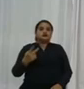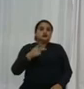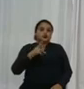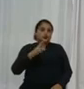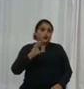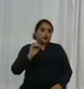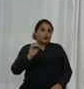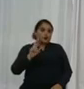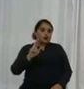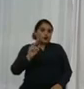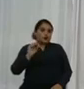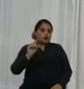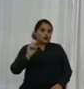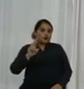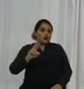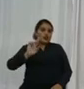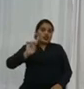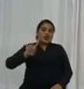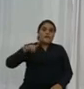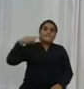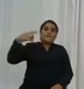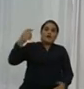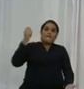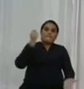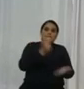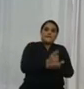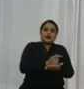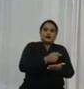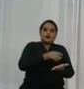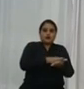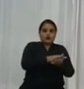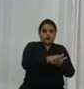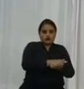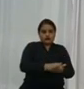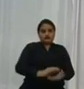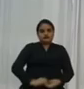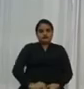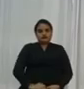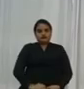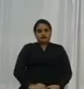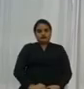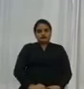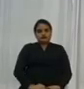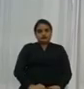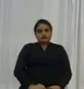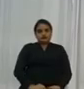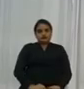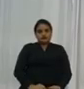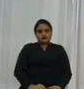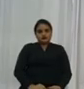feito, está condicionado esse pagamento. Ainda convido algum vereador para discutir.